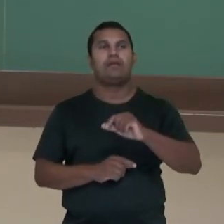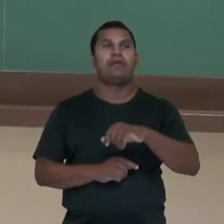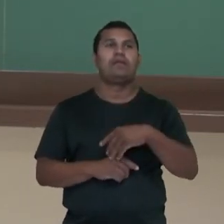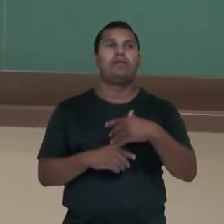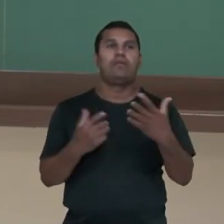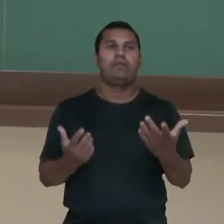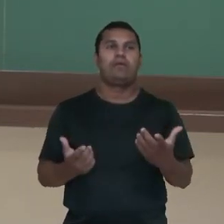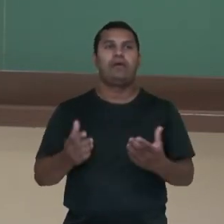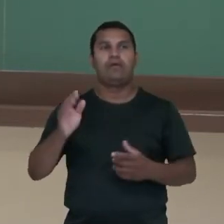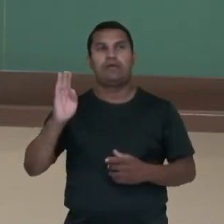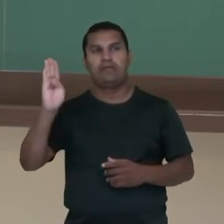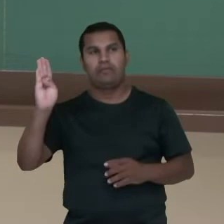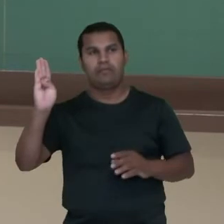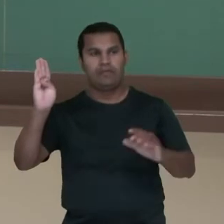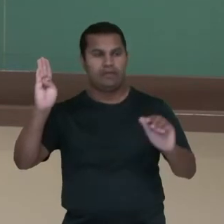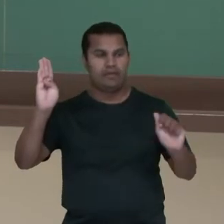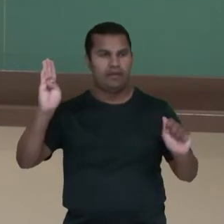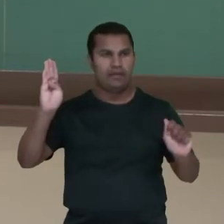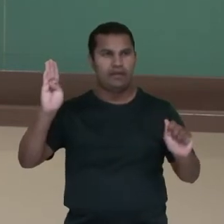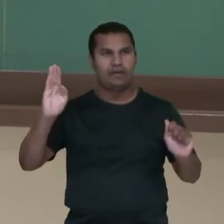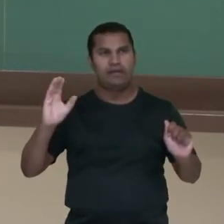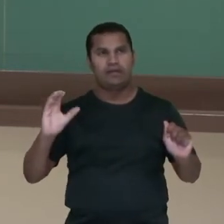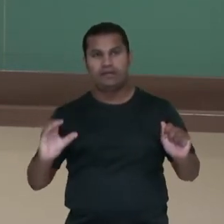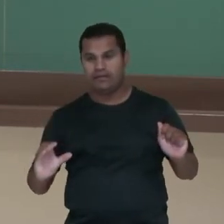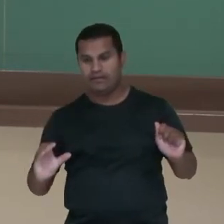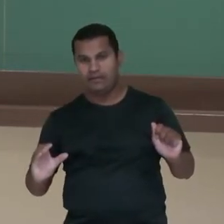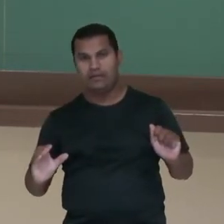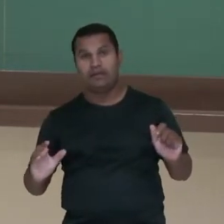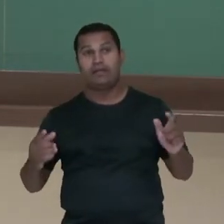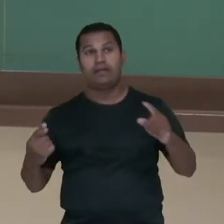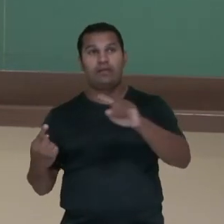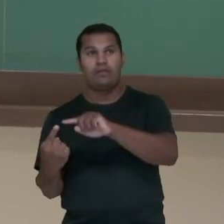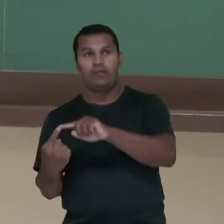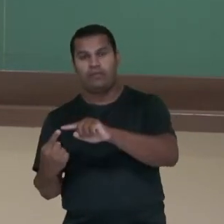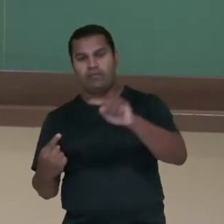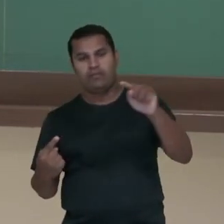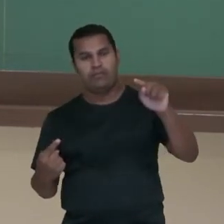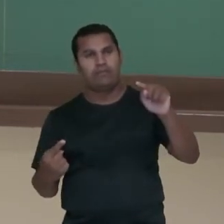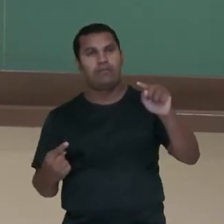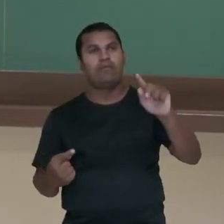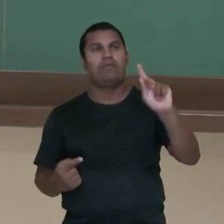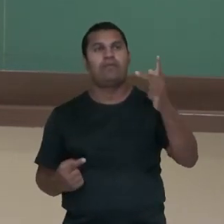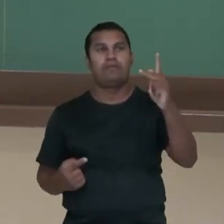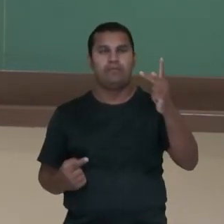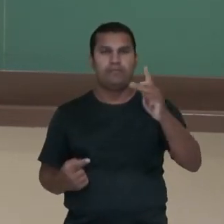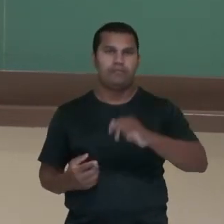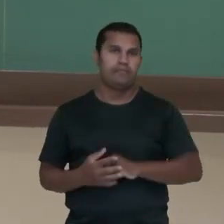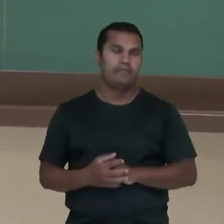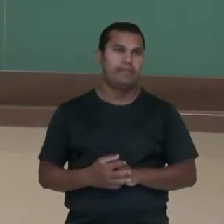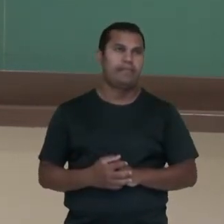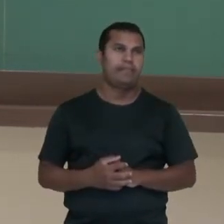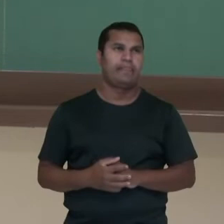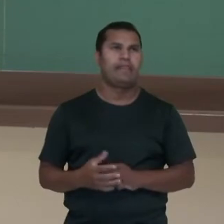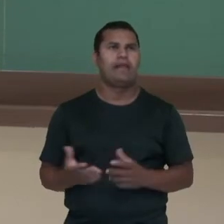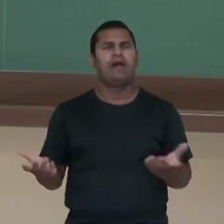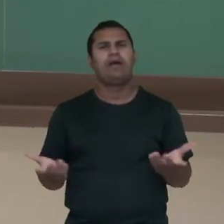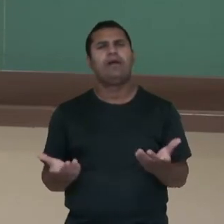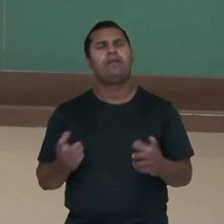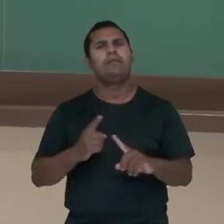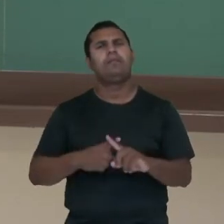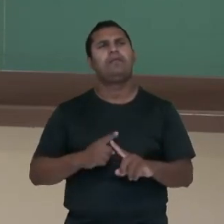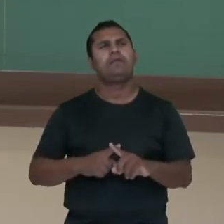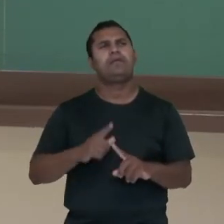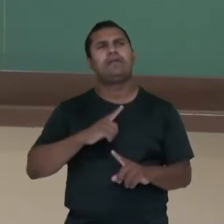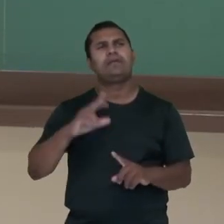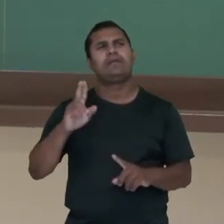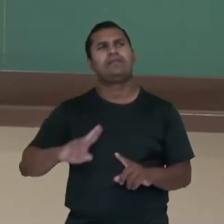das relações que eu devo utilizar em cada situação problema. Aí nós temos ainda os ângulos notáveis. Por que eles são chamados de